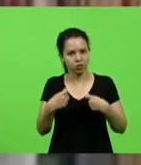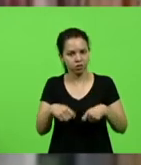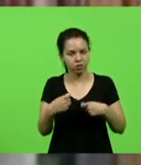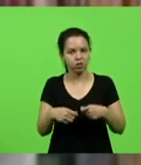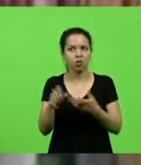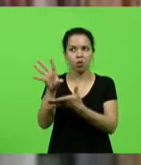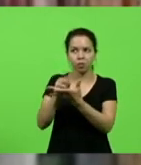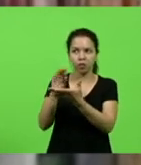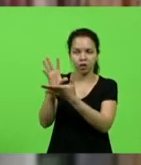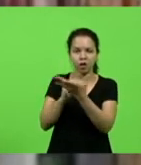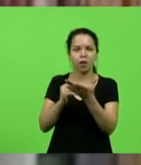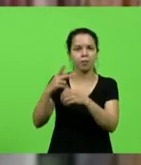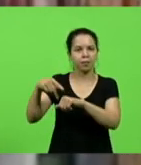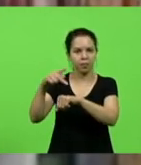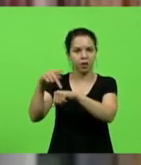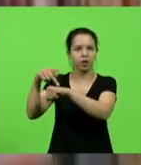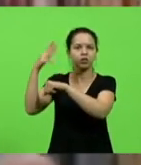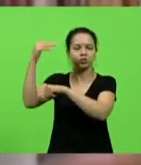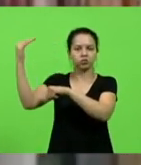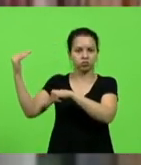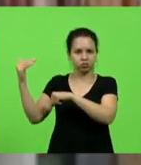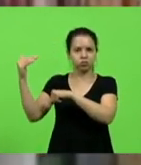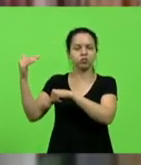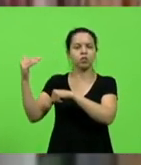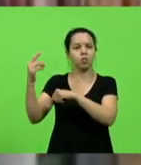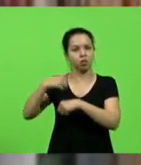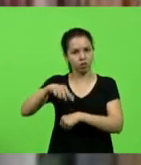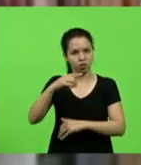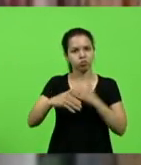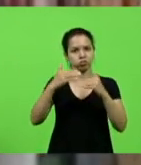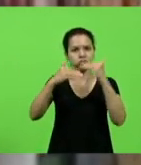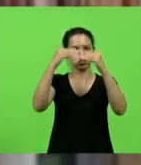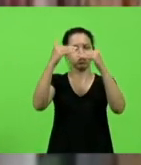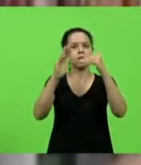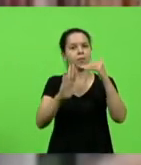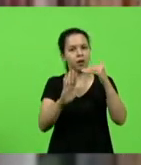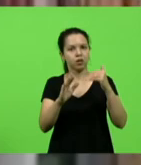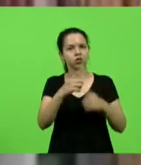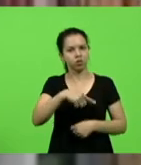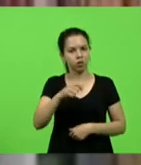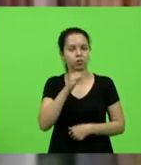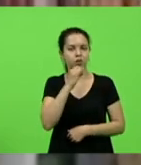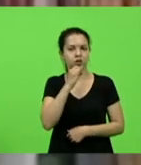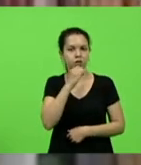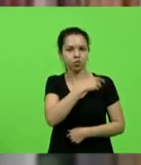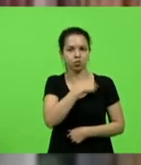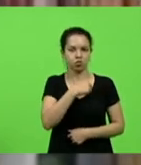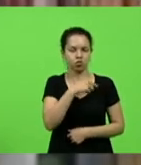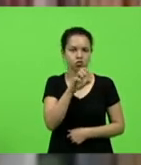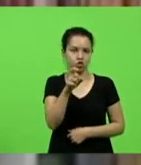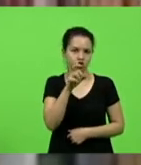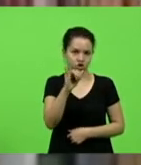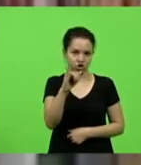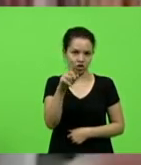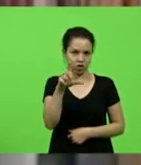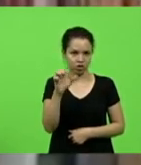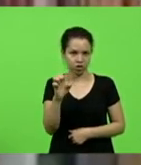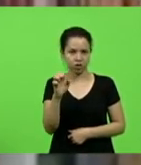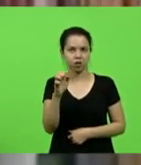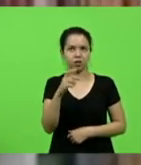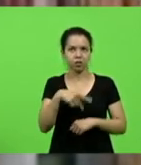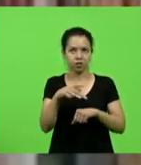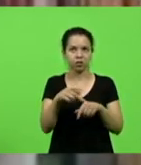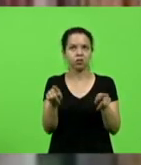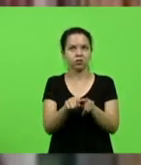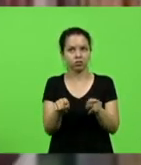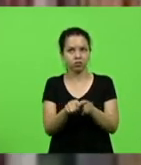de primeiro mundo, porque queremos chegar até lá. Mas, se for o caso, nós podemos citar o Chile. O Chile, um país da América Latina, que também tem